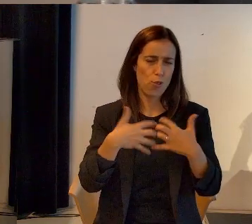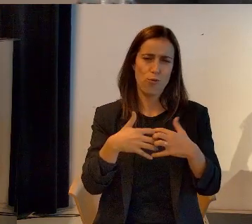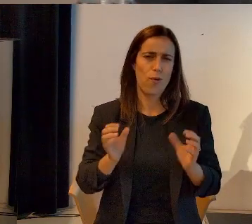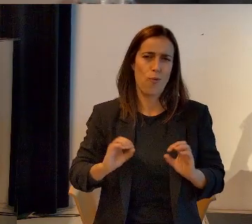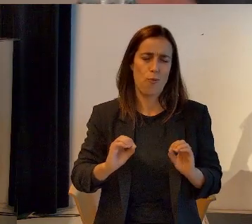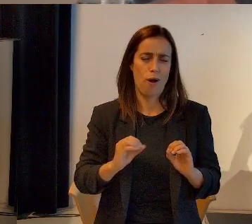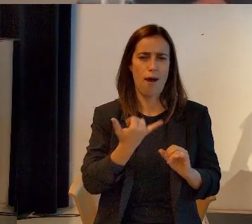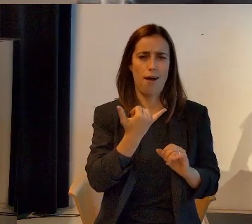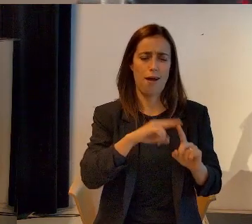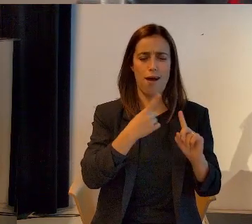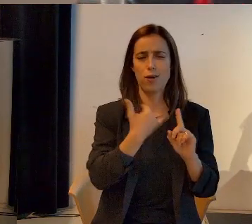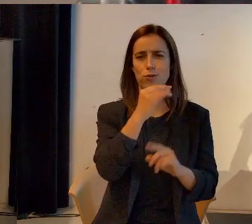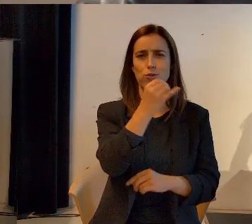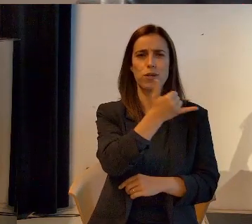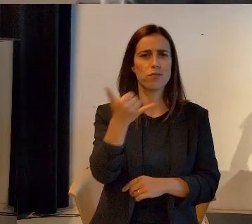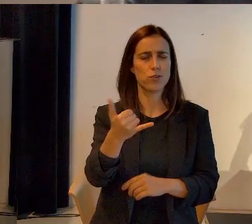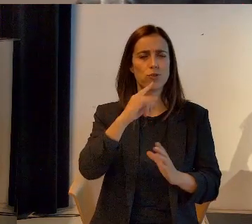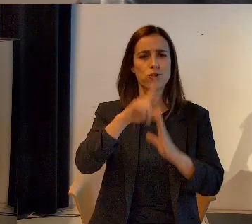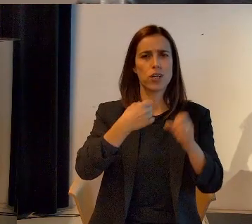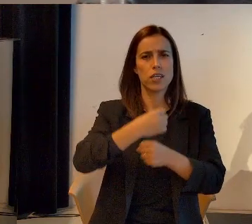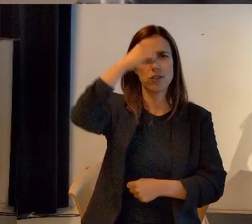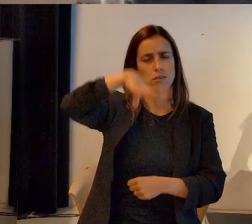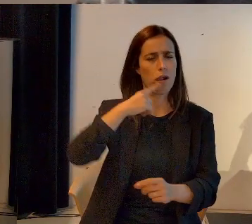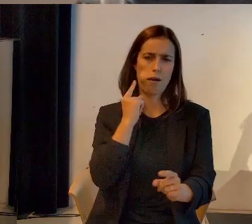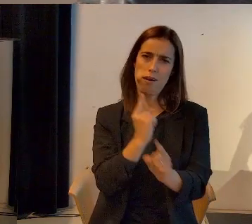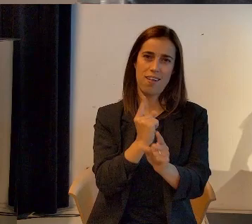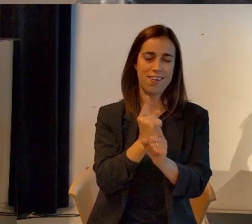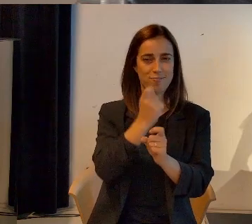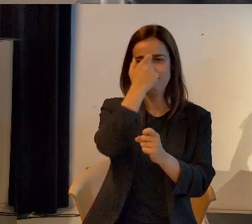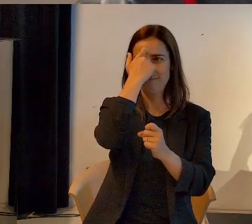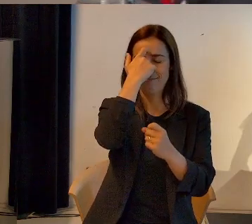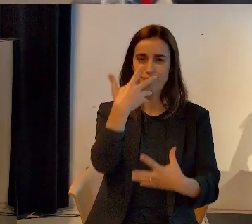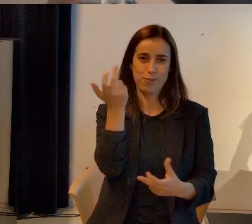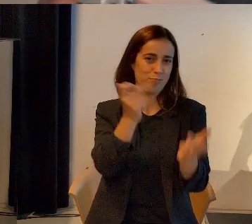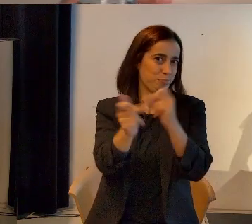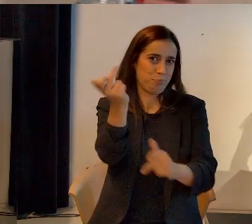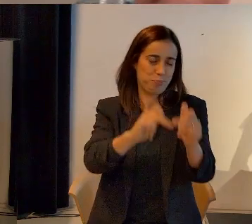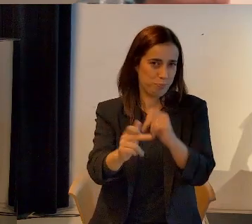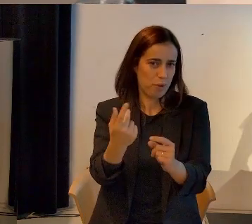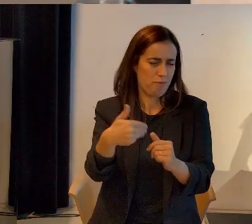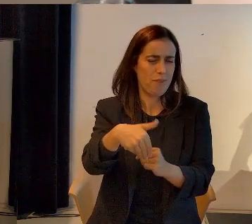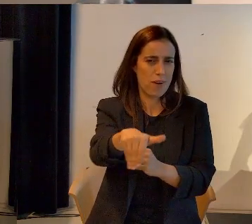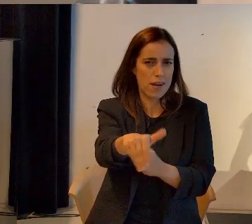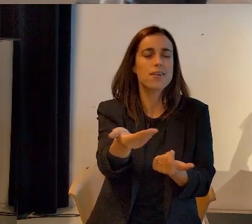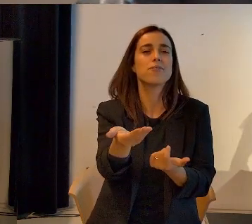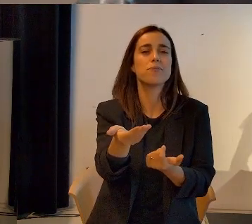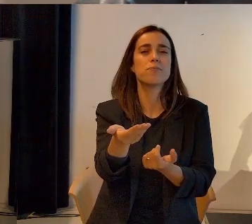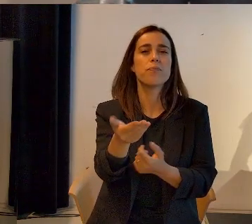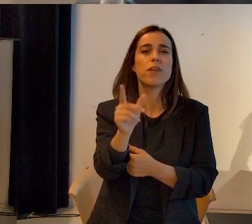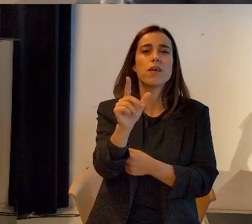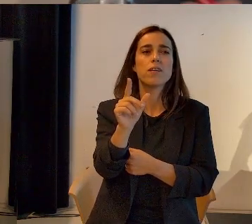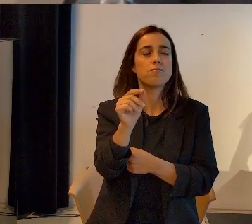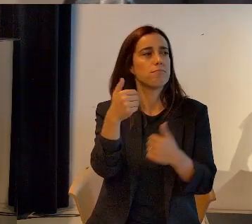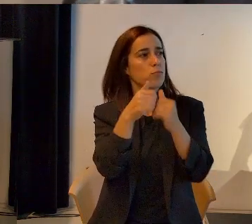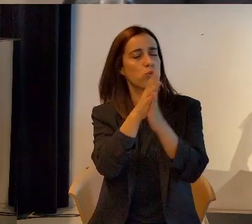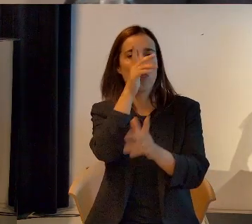que em 2022 o Agitag Águeda vai continuar a ser surpreendente e vai surpreendendo indiscutivelmente toda a gente,